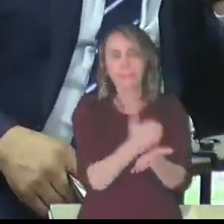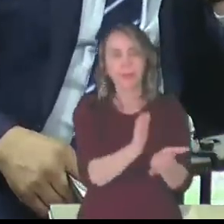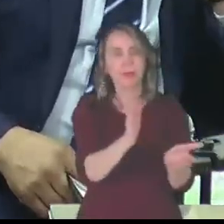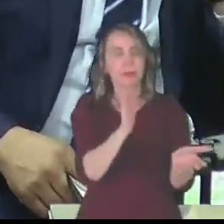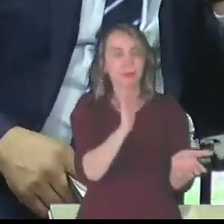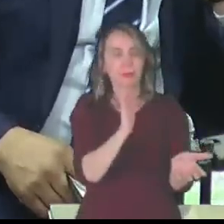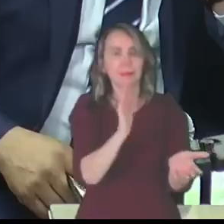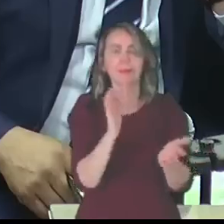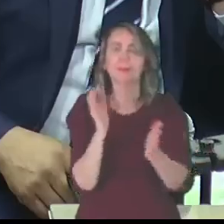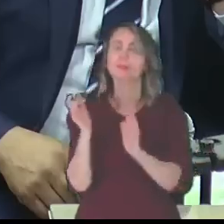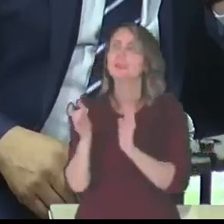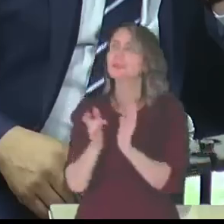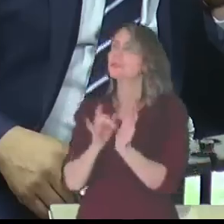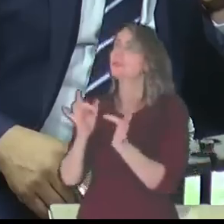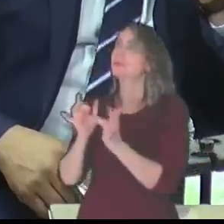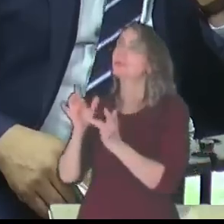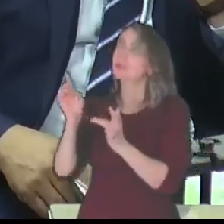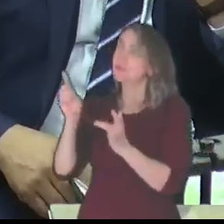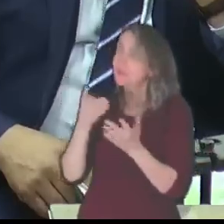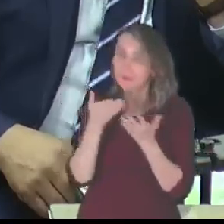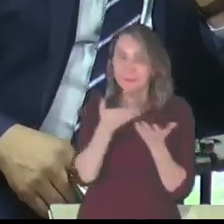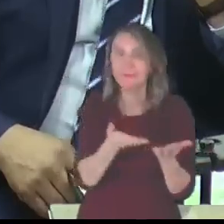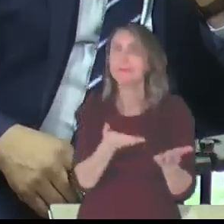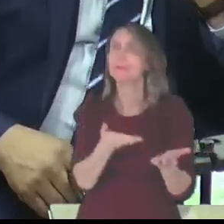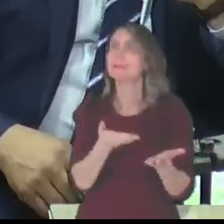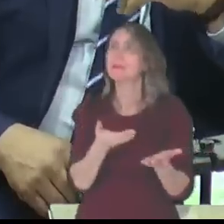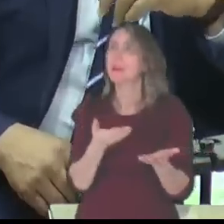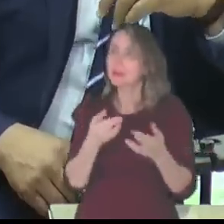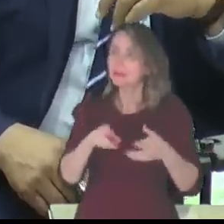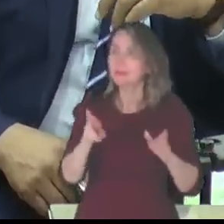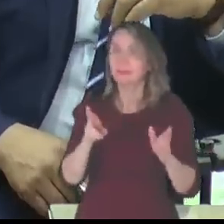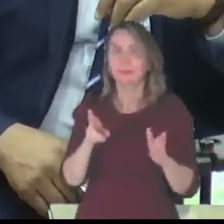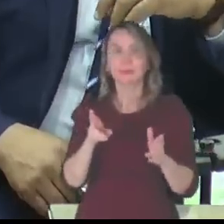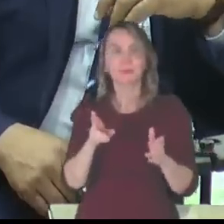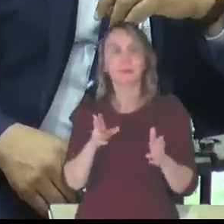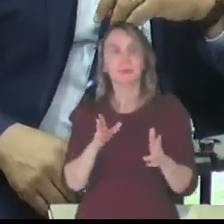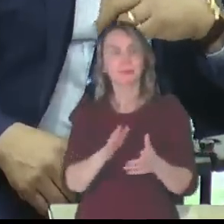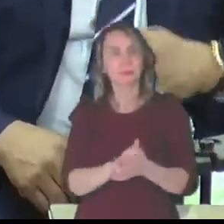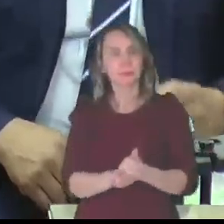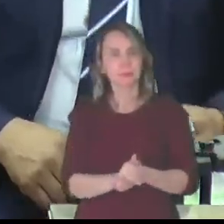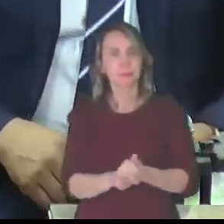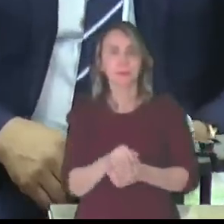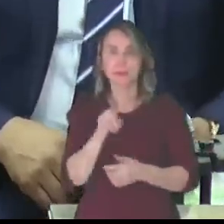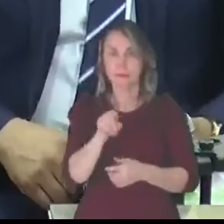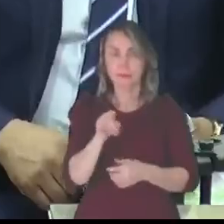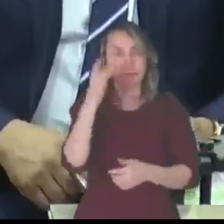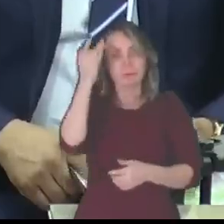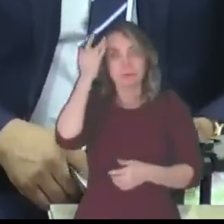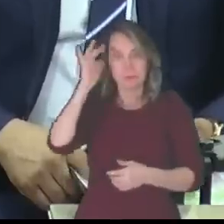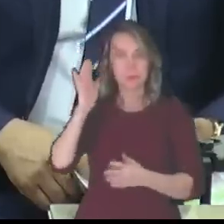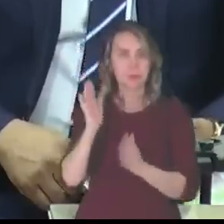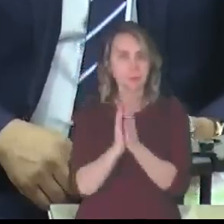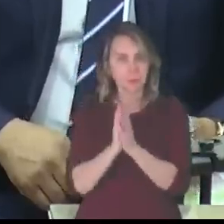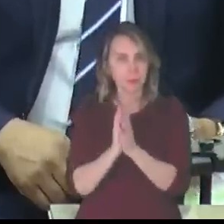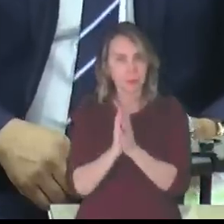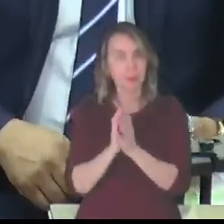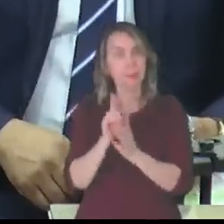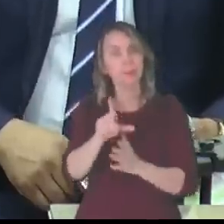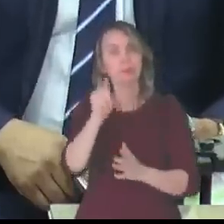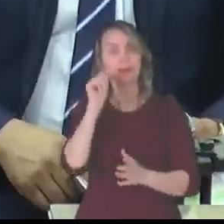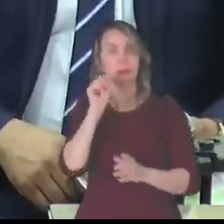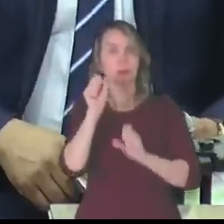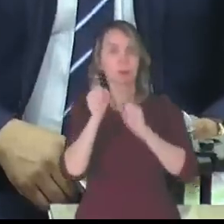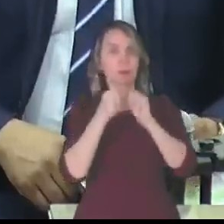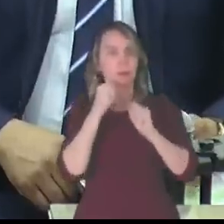Jesus toma Providência como sempre Senhor se você não sabe orar você pega um Salmo e